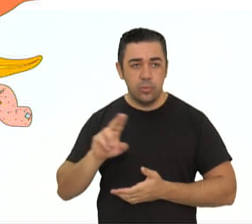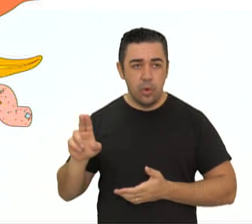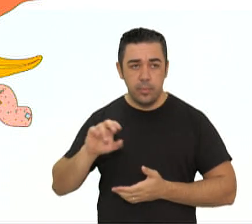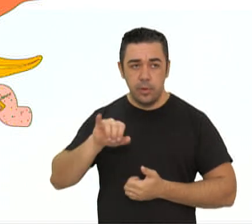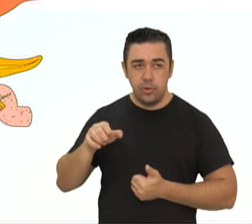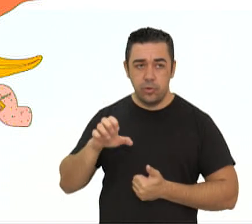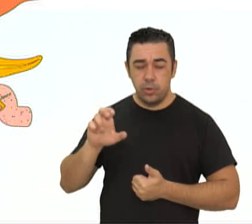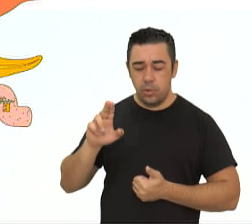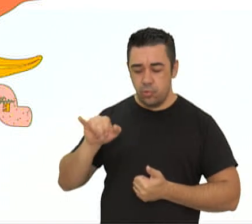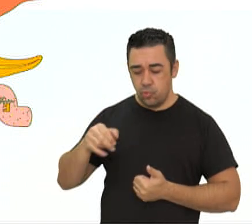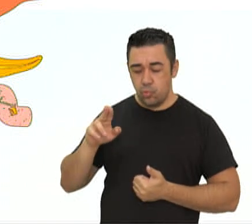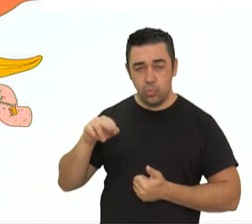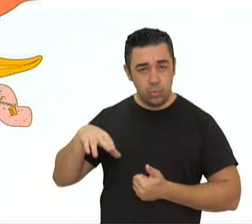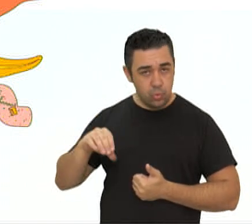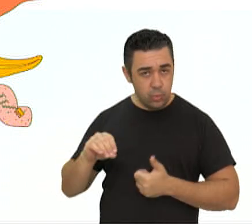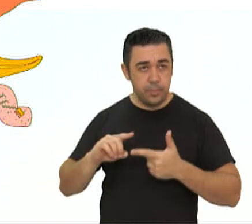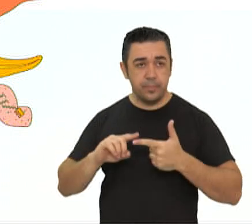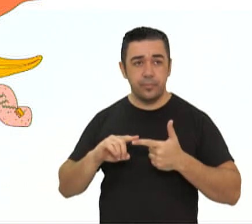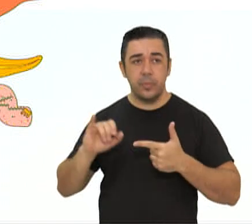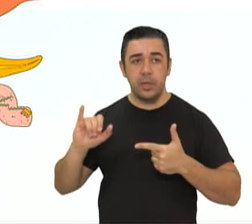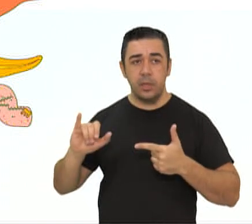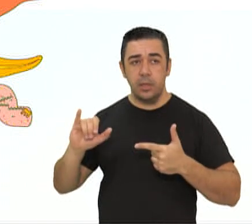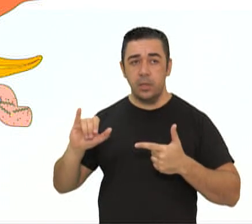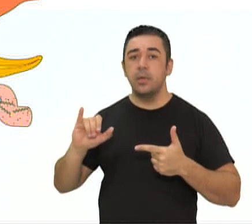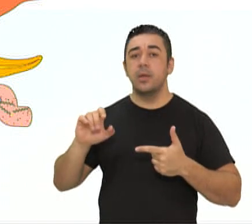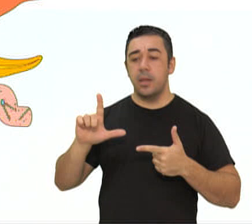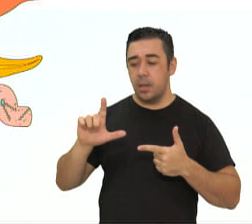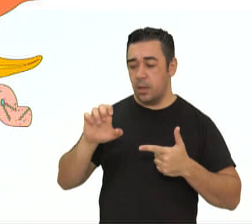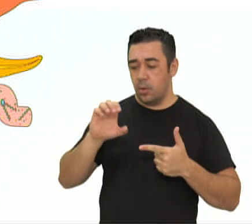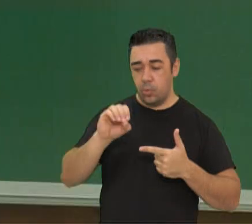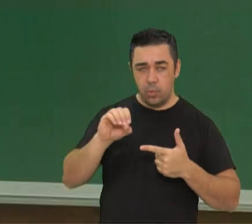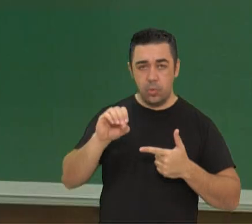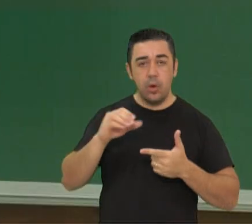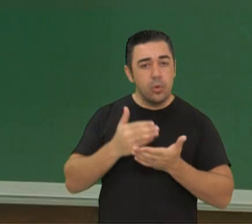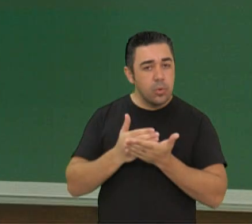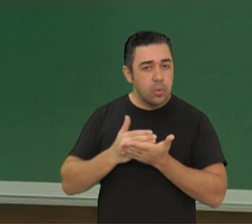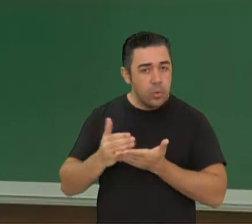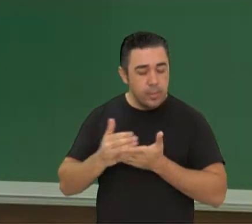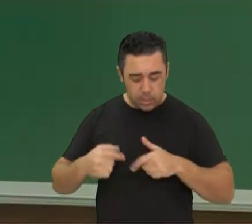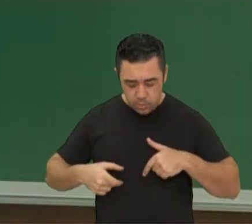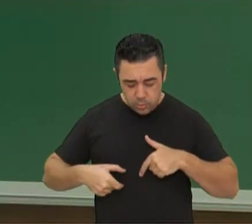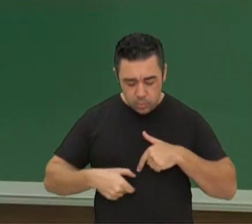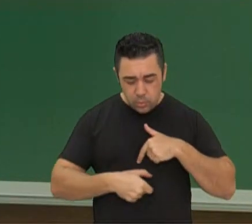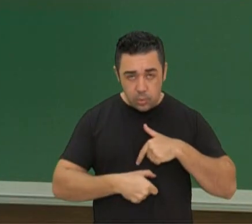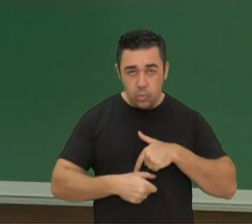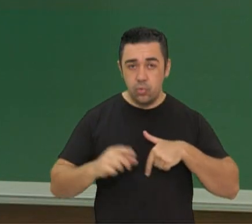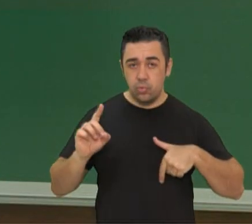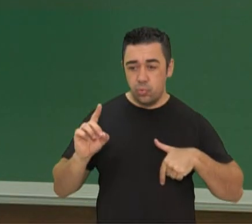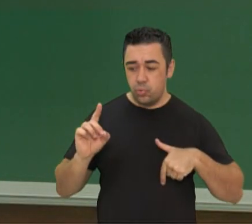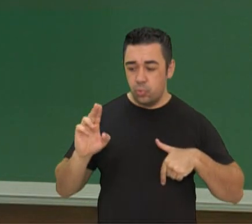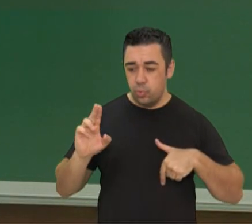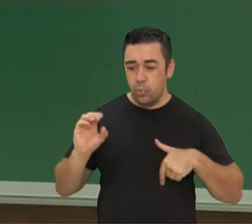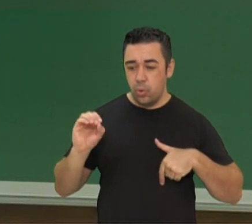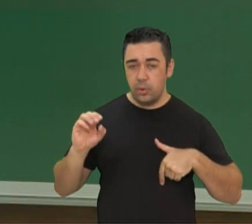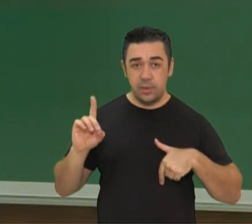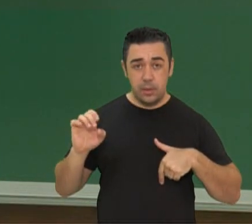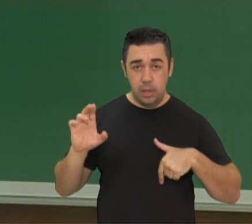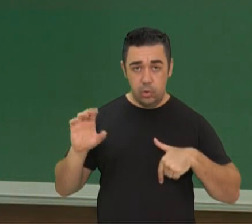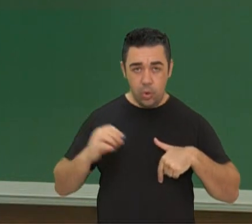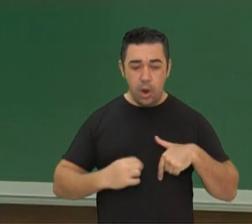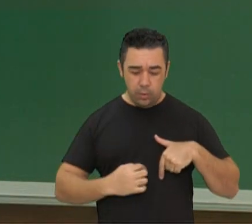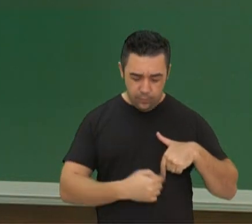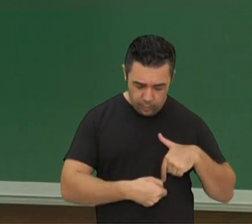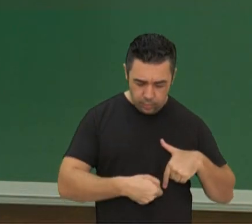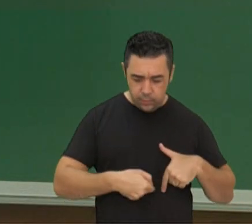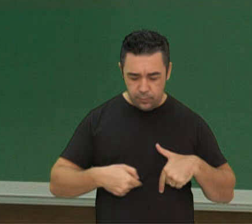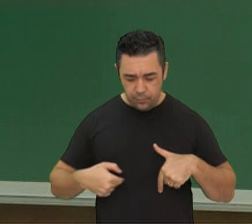jejuno e ilho. Então, lembram que o começo ali do intestino é o duodeno, mas depois ele segue, né, várias